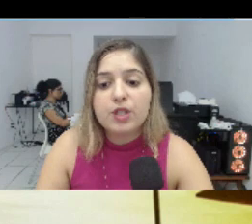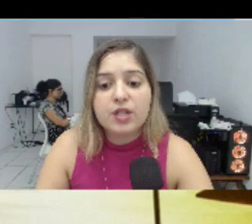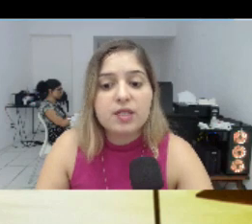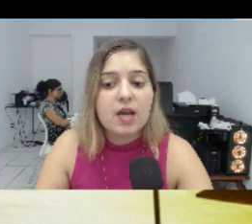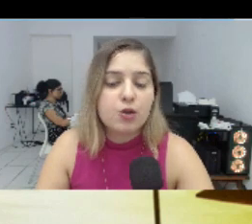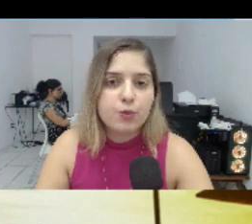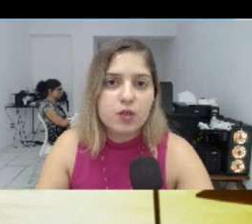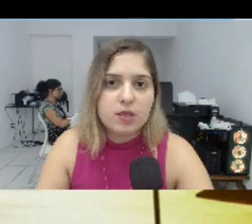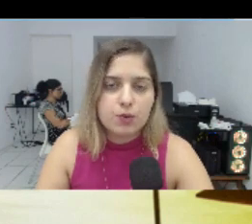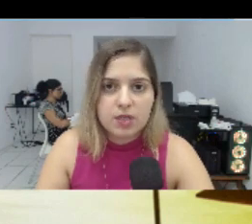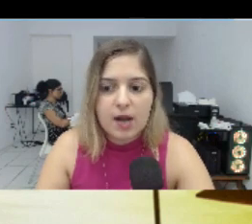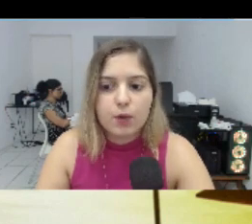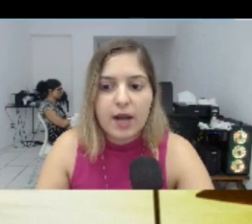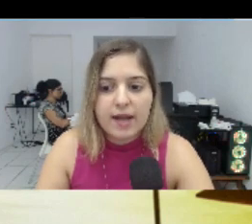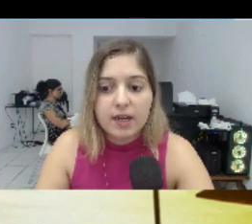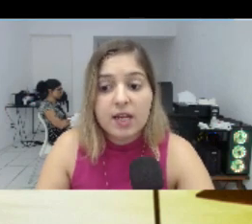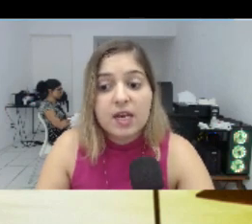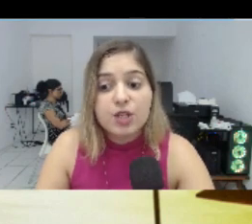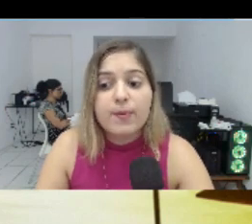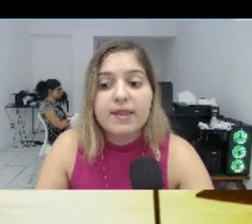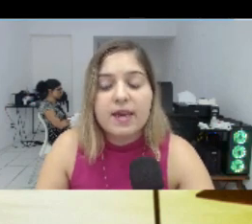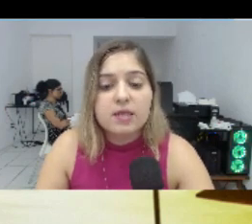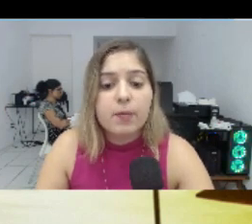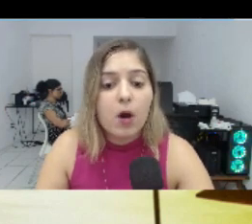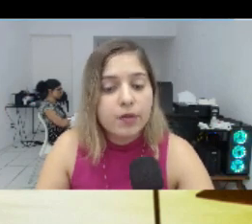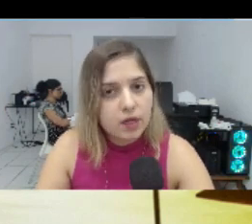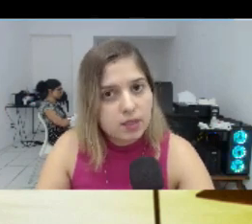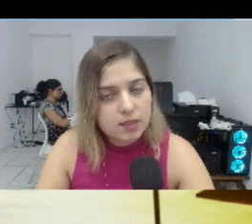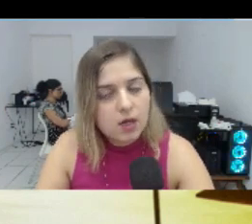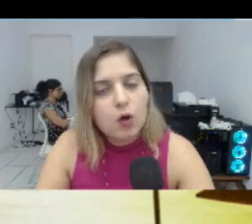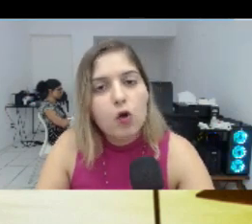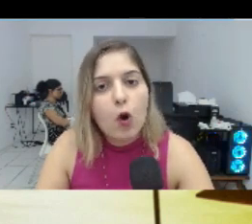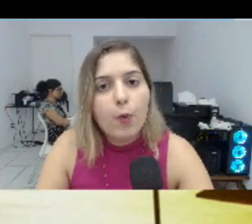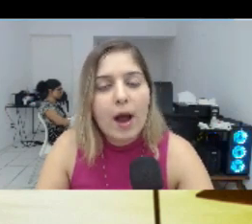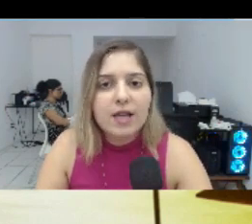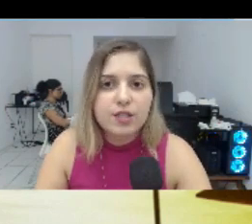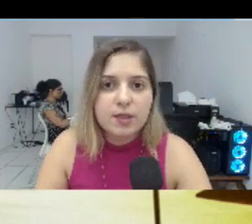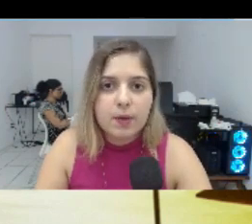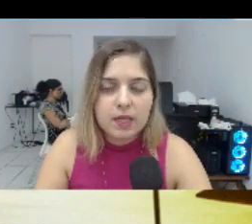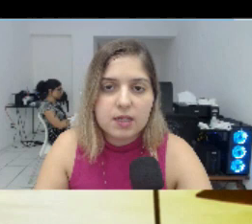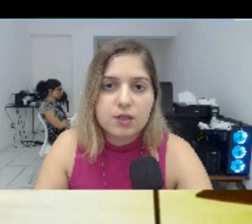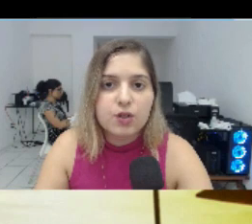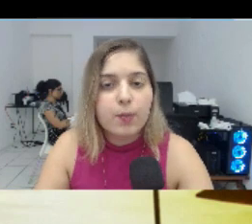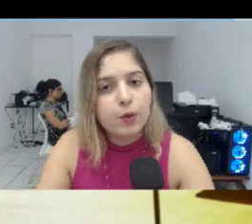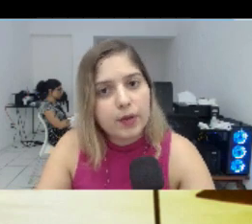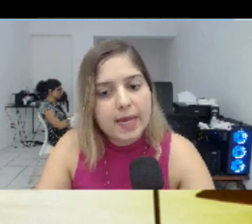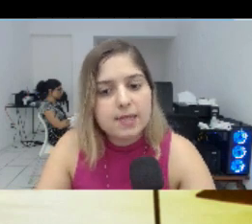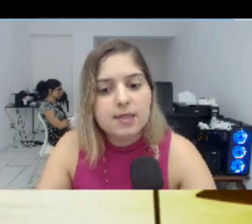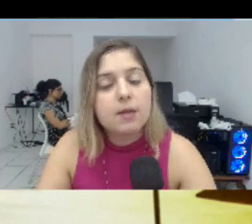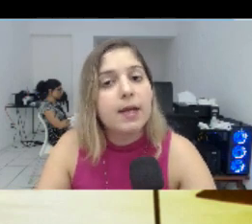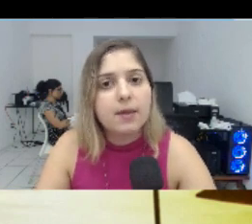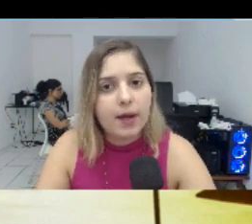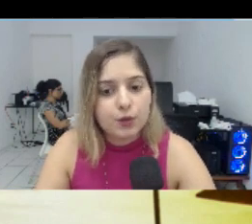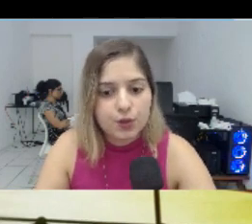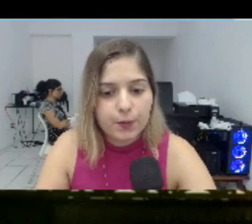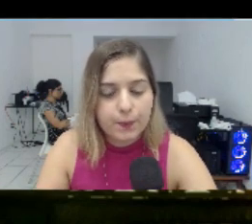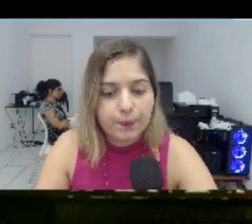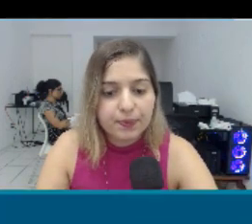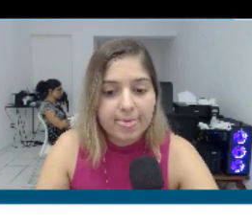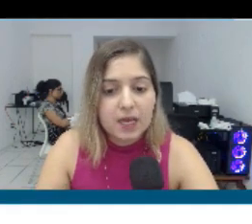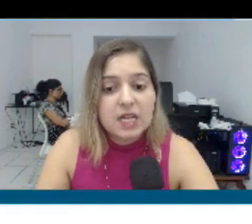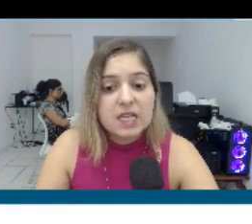uma substancial diminuição de carga horária de matérias importantes, como as disciplinas de português e